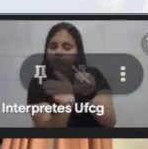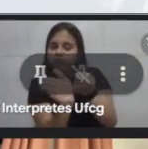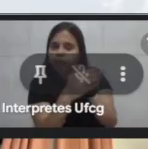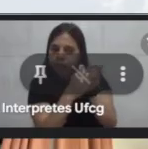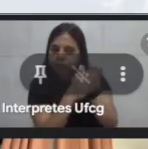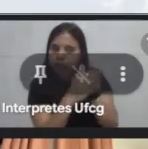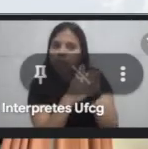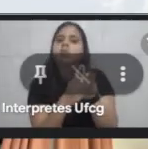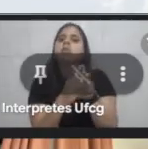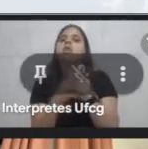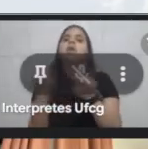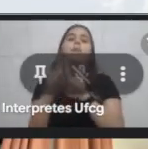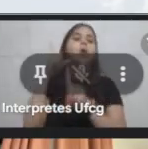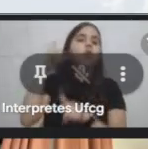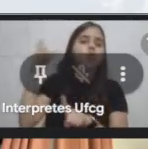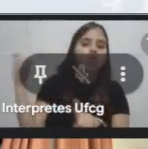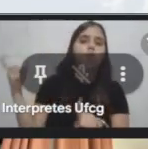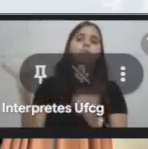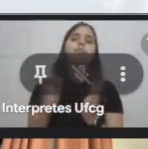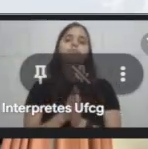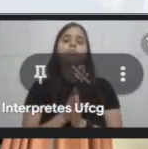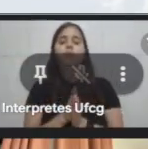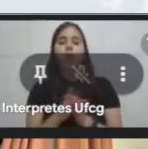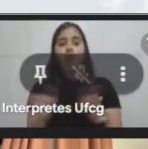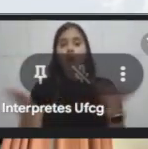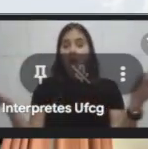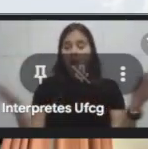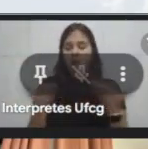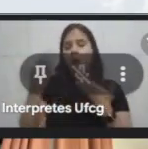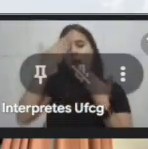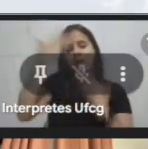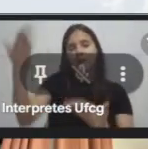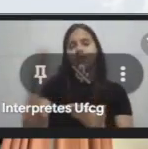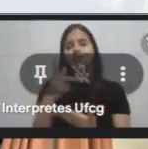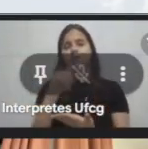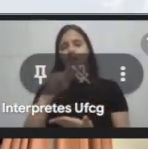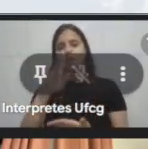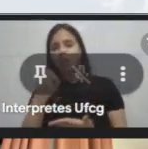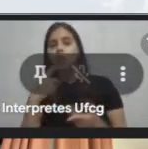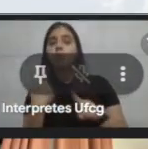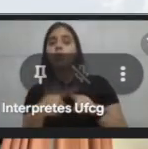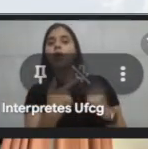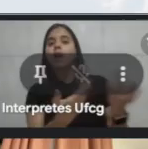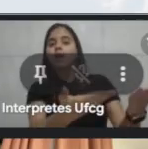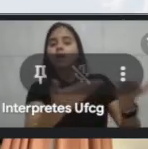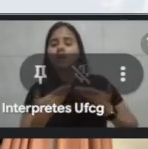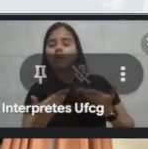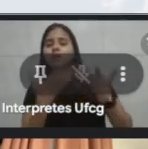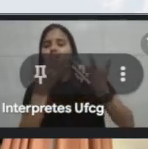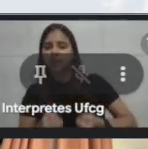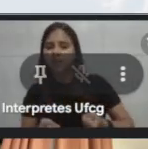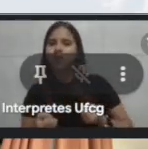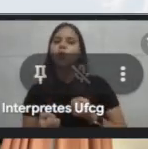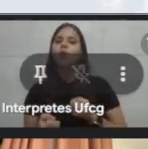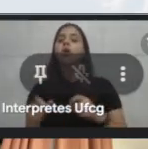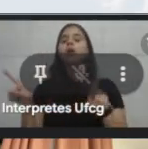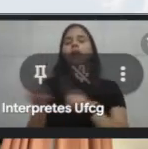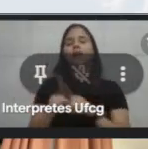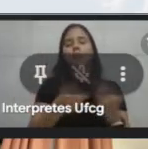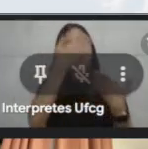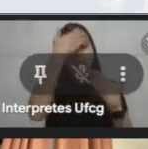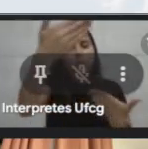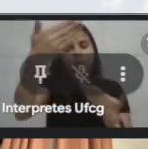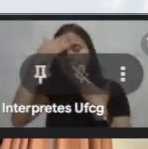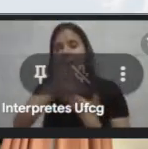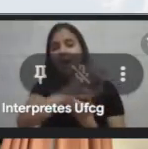serão liberados. Gostaria de agradecer a Igor por ter aceito meu convite, assim como todos e todas participantes